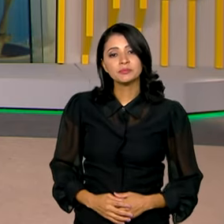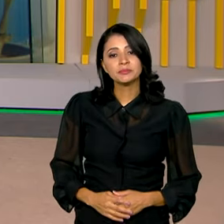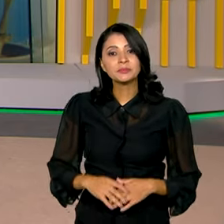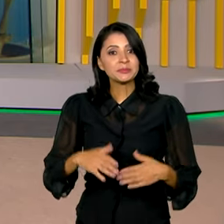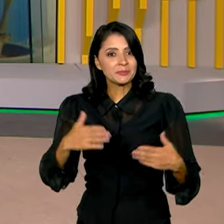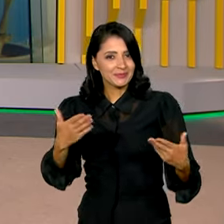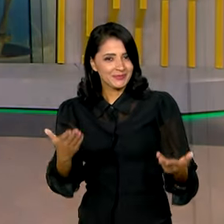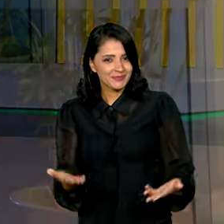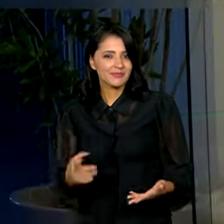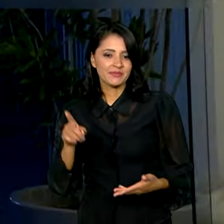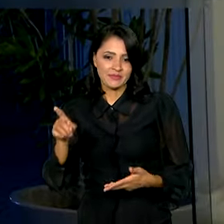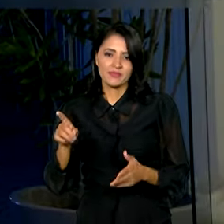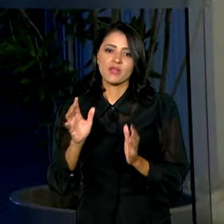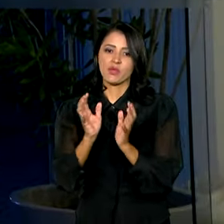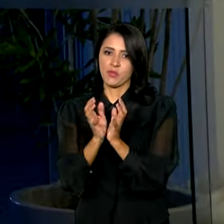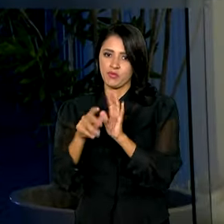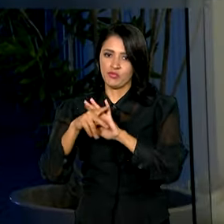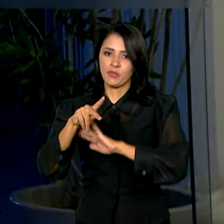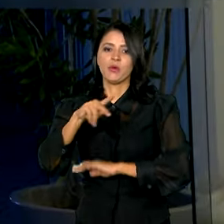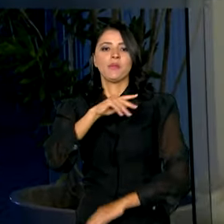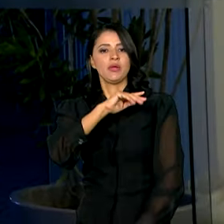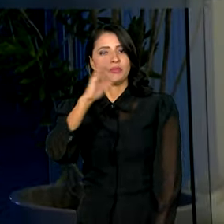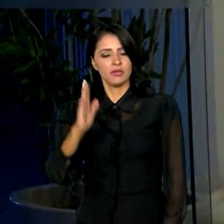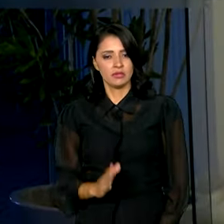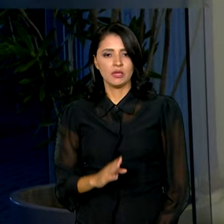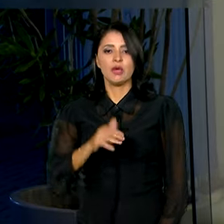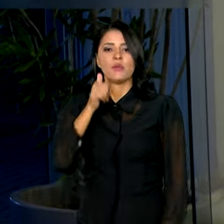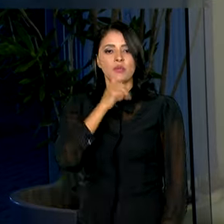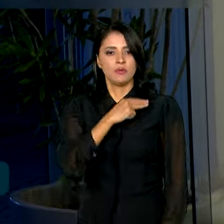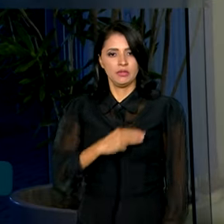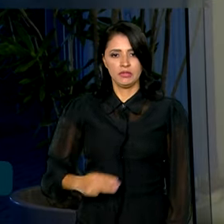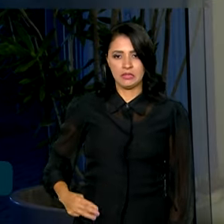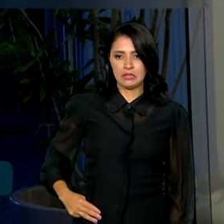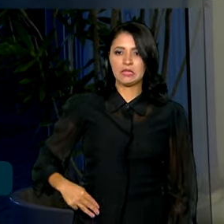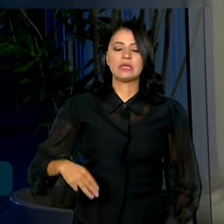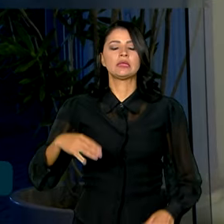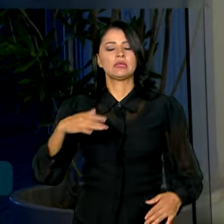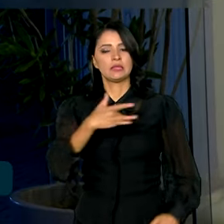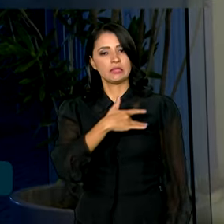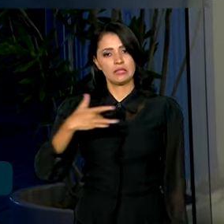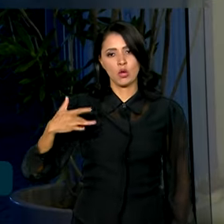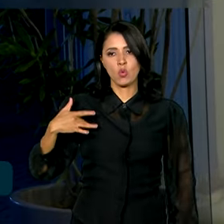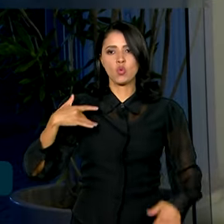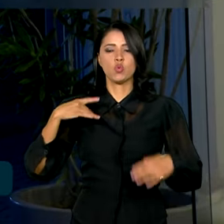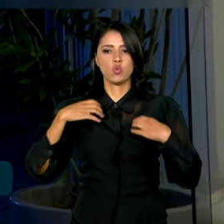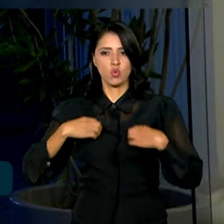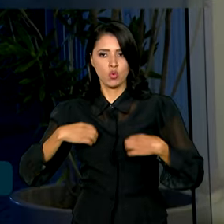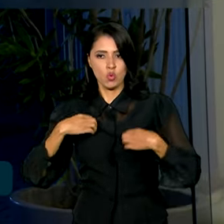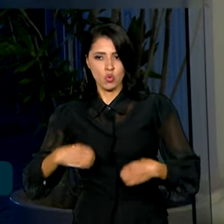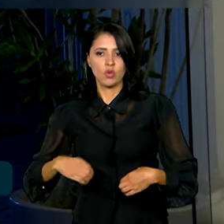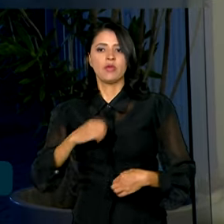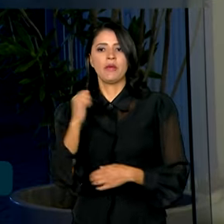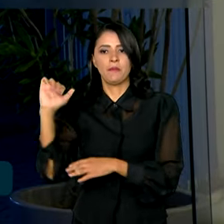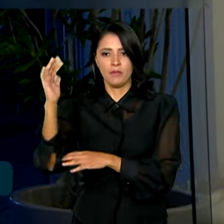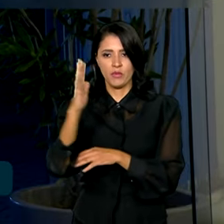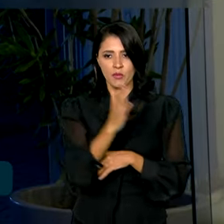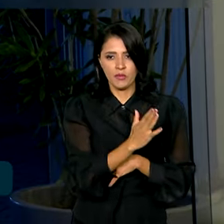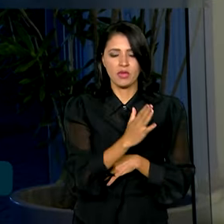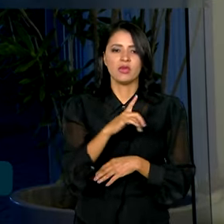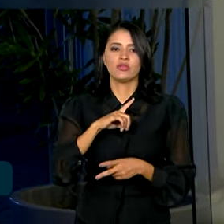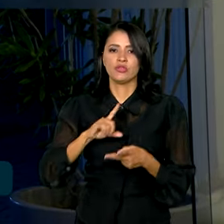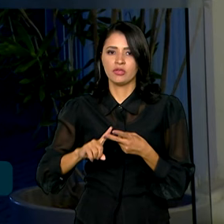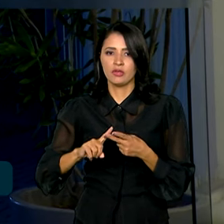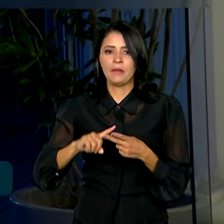Pois é, integram aí essa comitiva brasileira a ministra da Saúde, Nísia Trindade, Meio Ambiente, Marina Silva, e também de Minas e